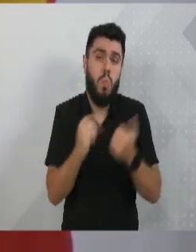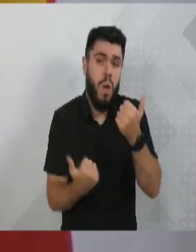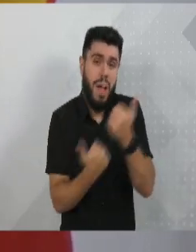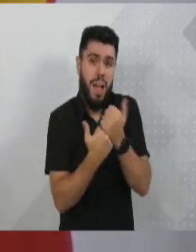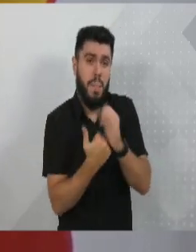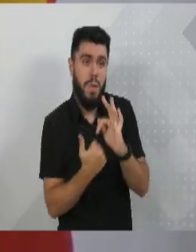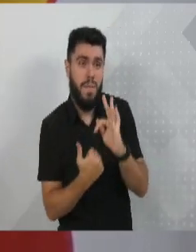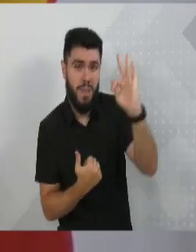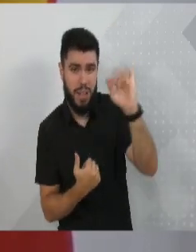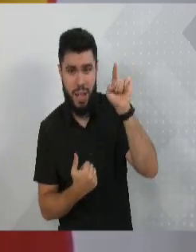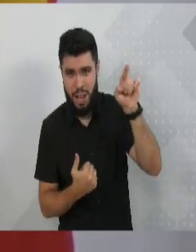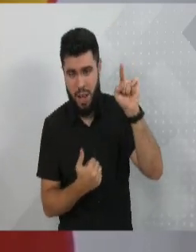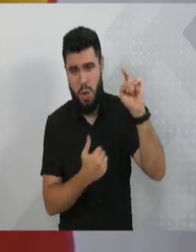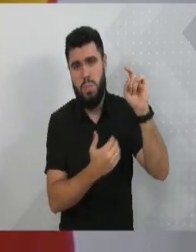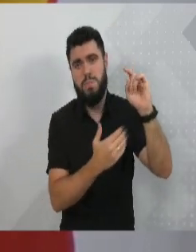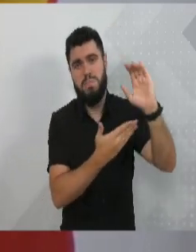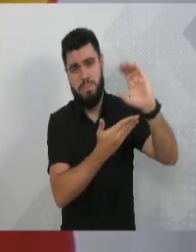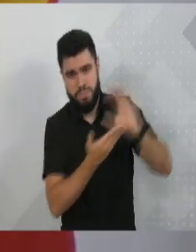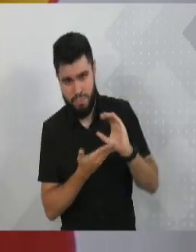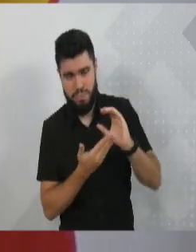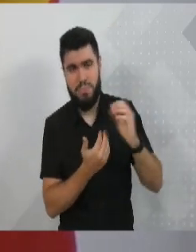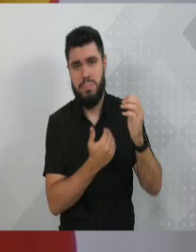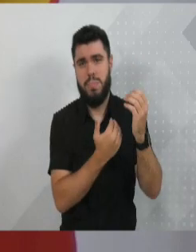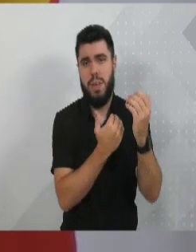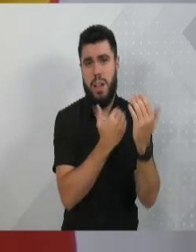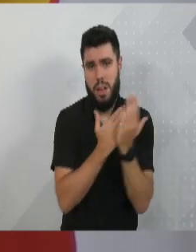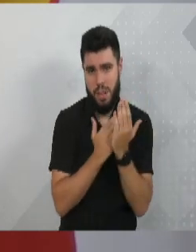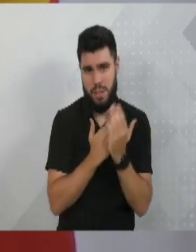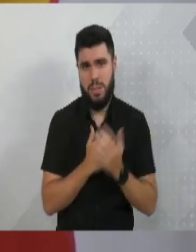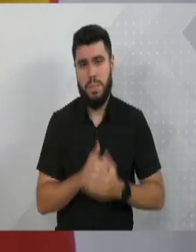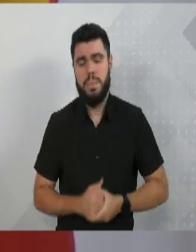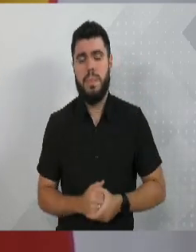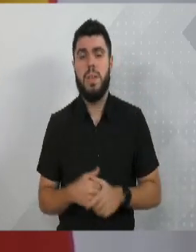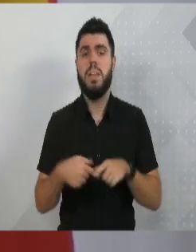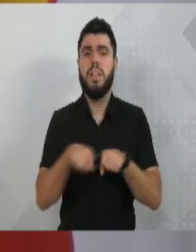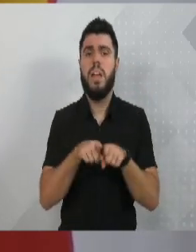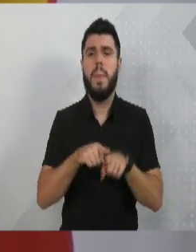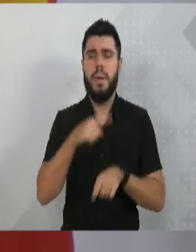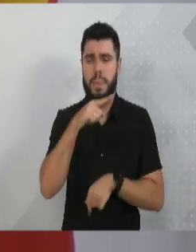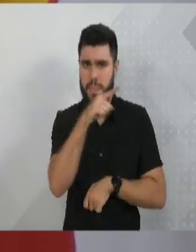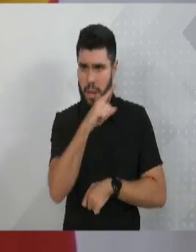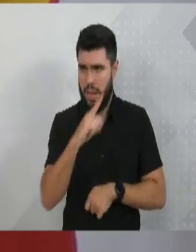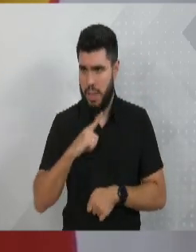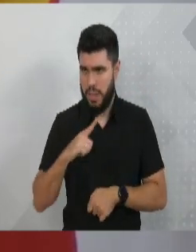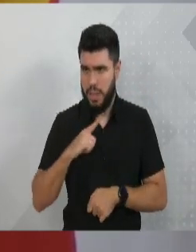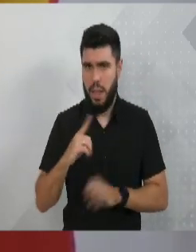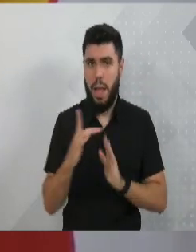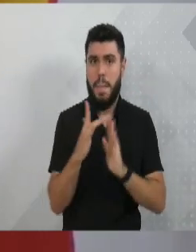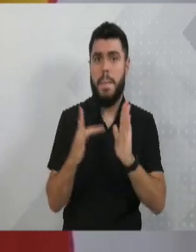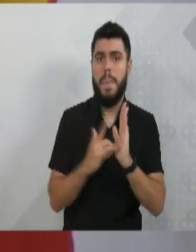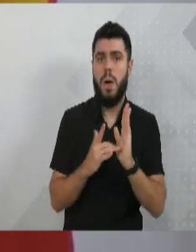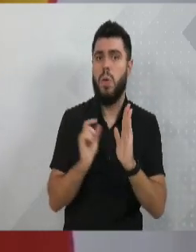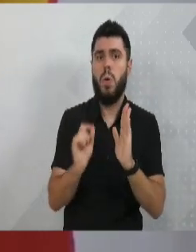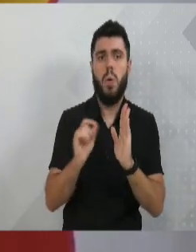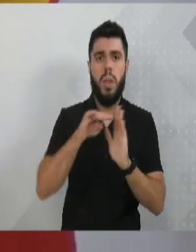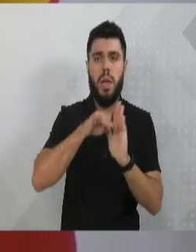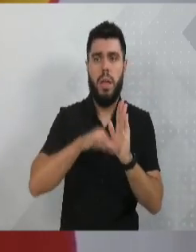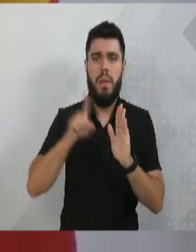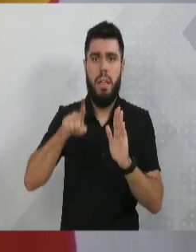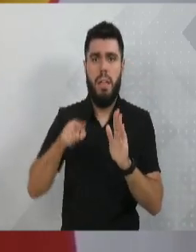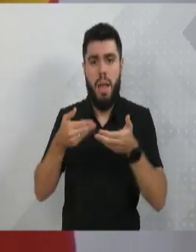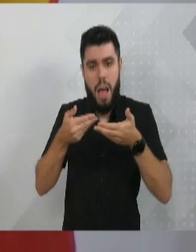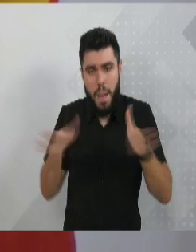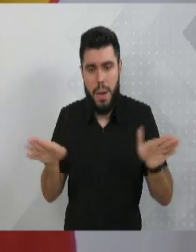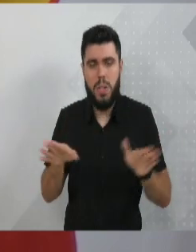nesse sentido e uma outra coisa que tá lá também Vereador Tuca que tá na pauta agora que é ampliação do simples